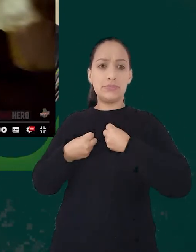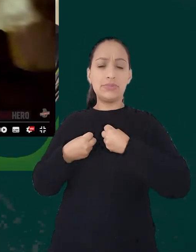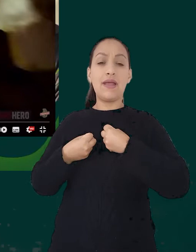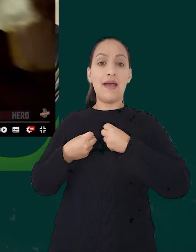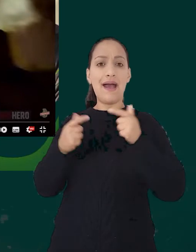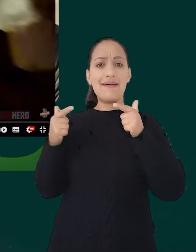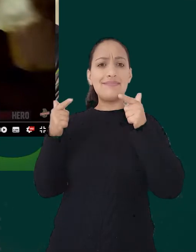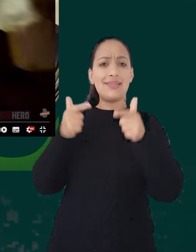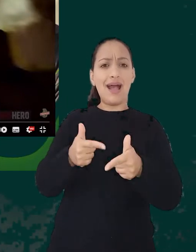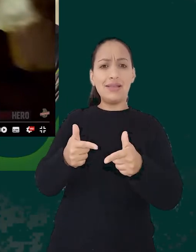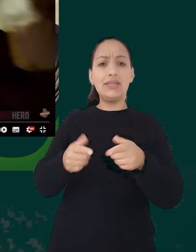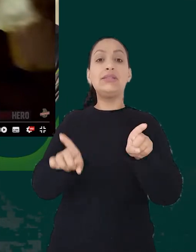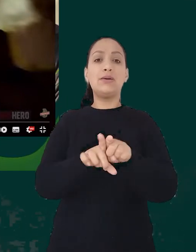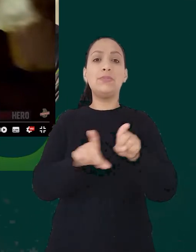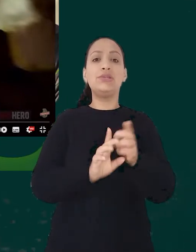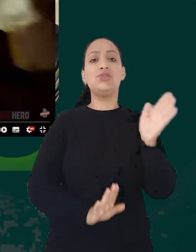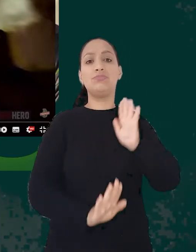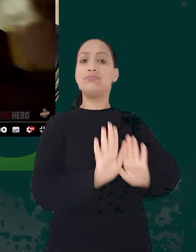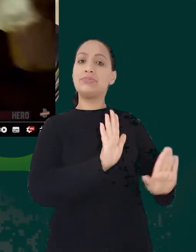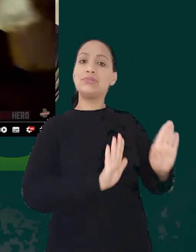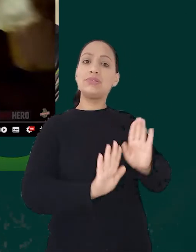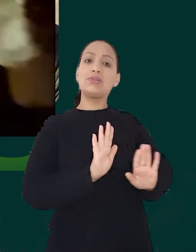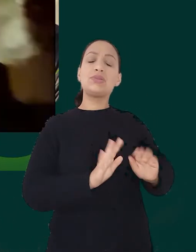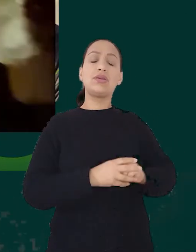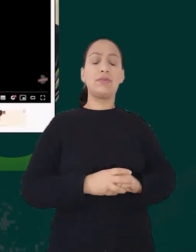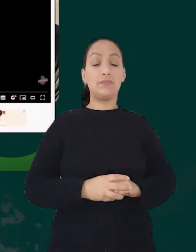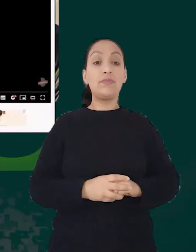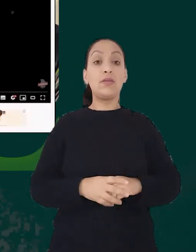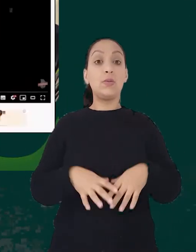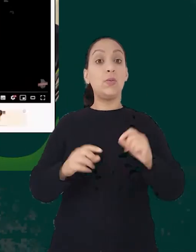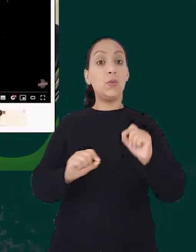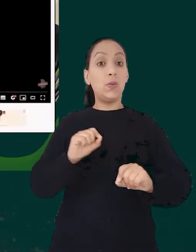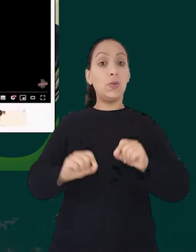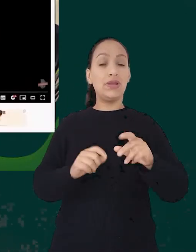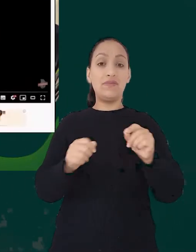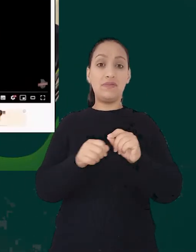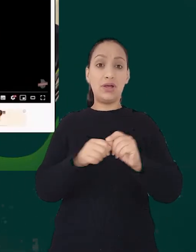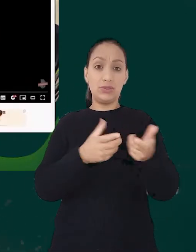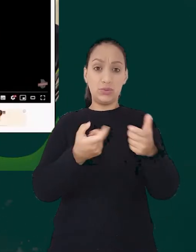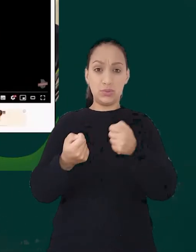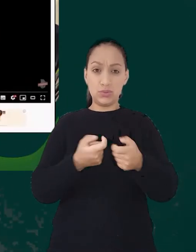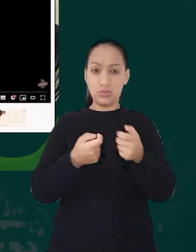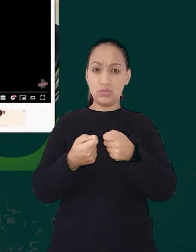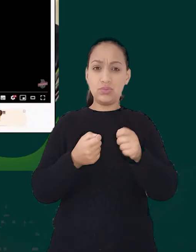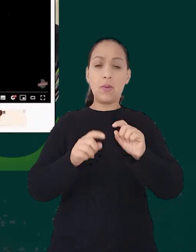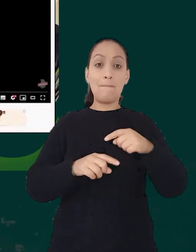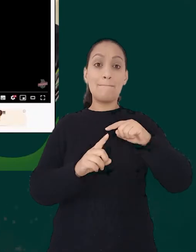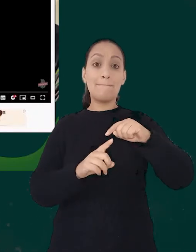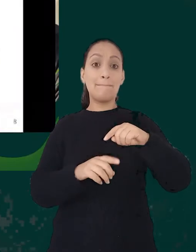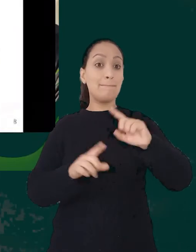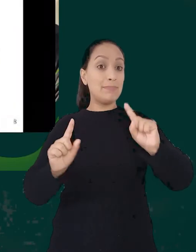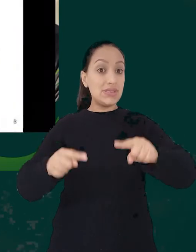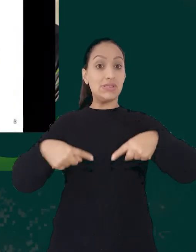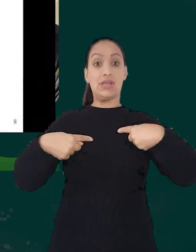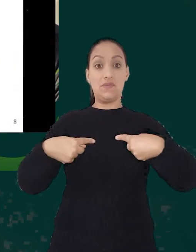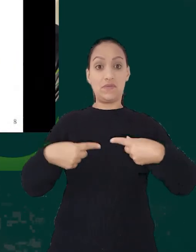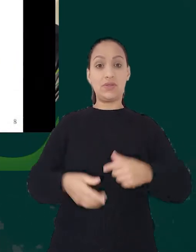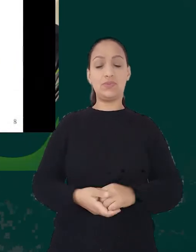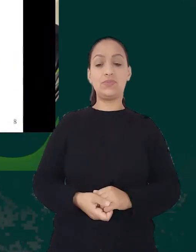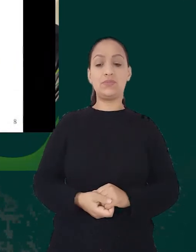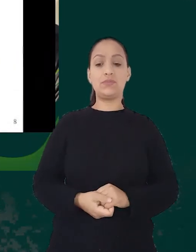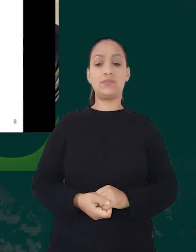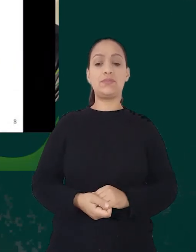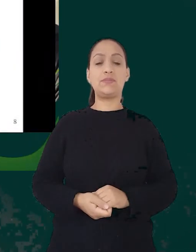quanto de se autoproteger, né? Então, isso é o que torna o jogo mais desafiador. Deixa eu